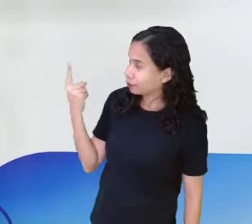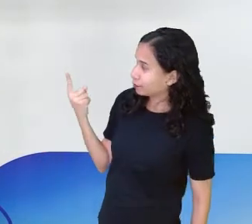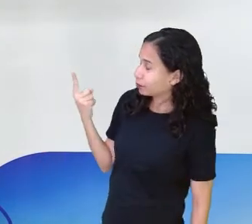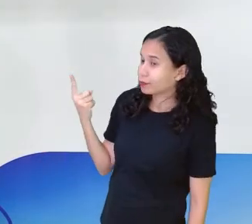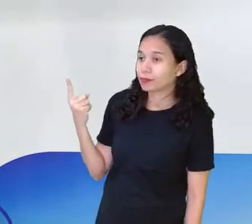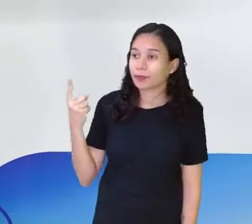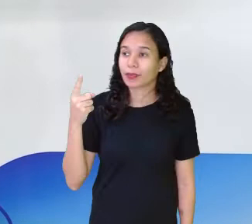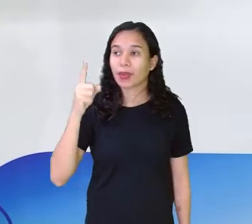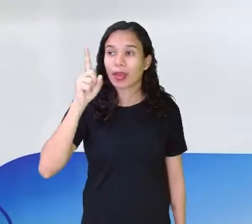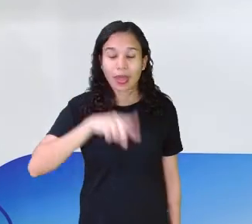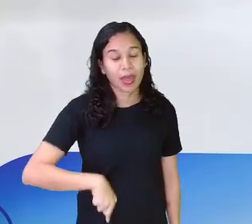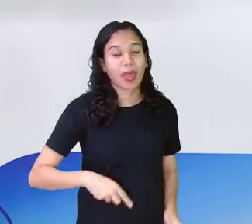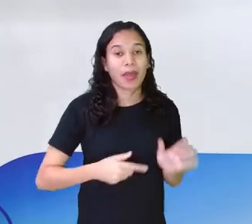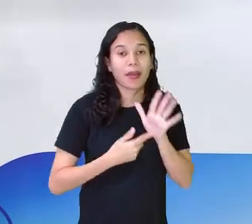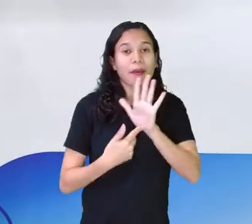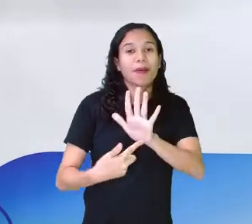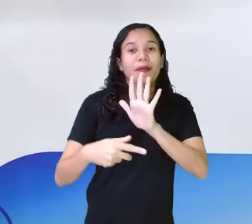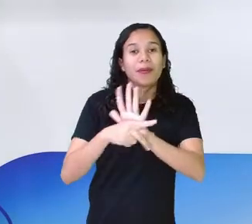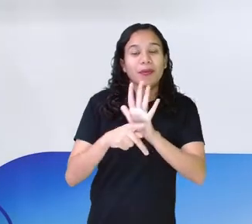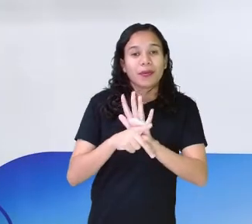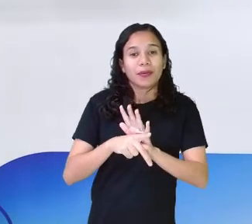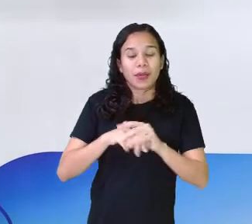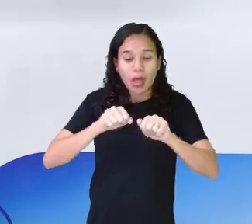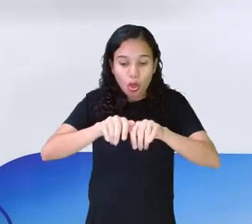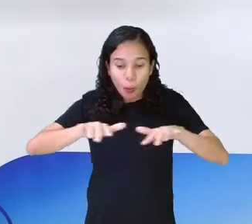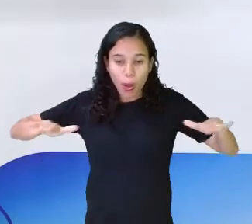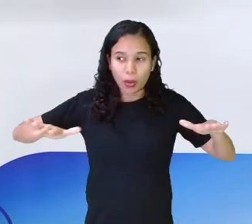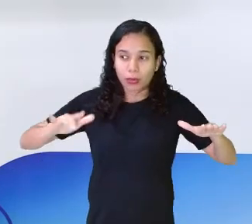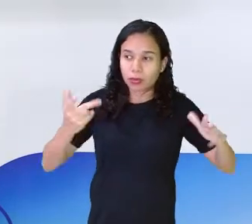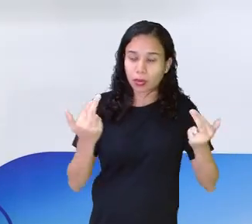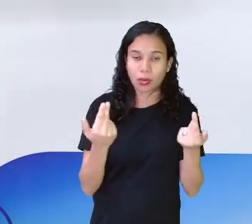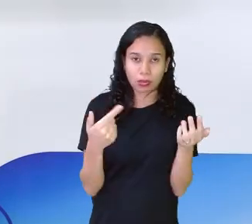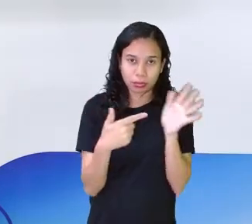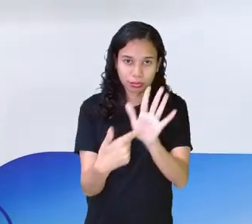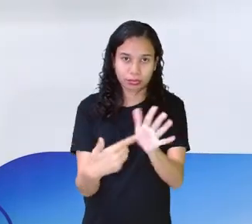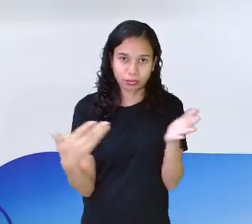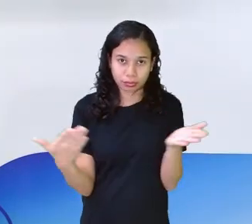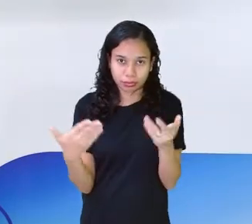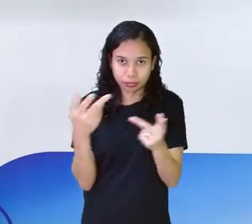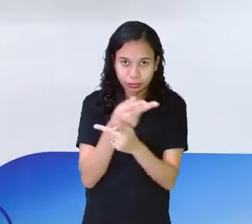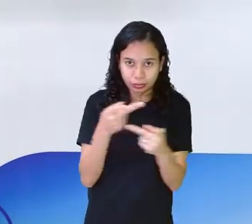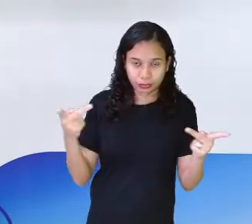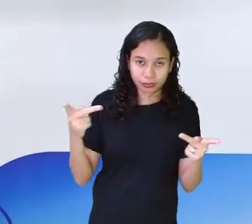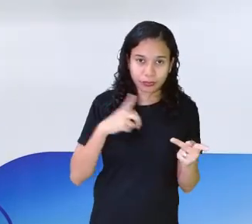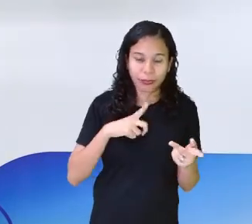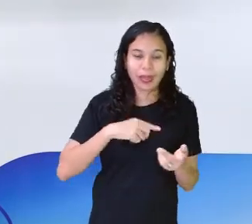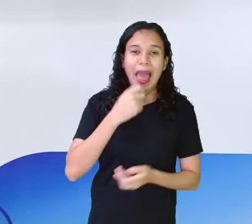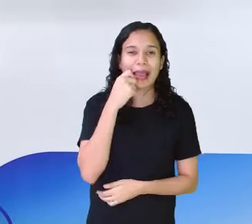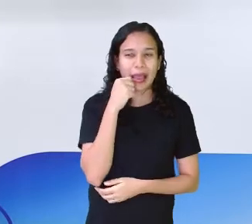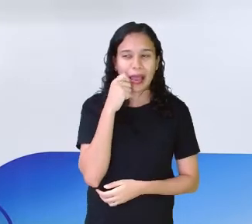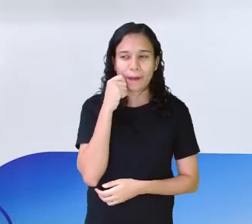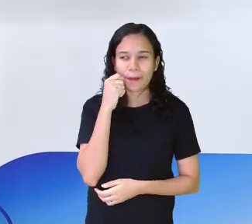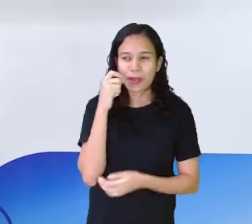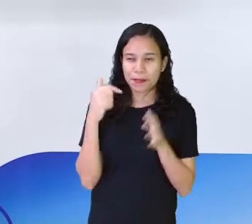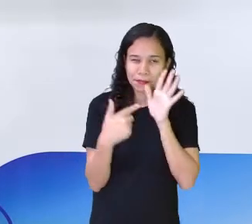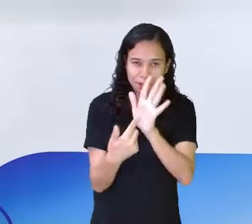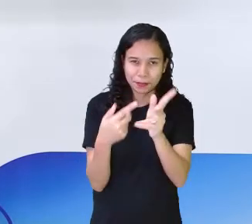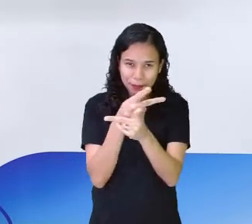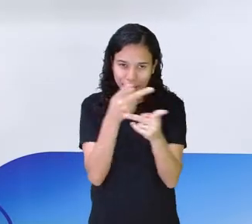quê? São representadas num plano, como eu posso fazer aqui. Eu trouxe os lápis